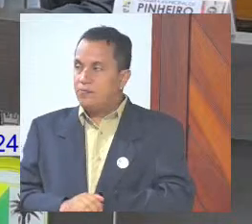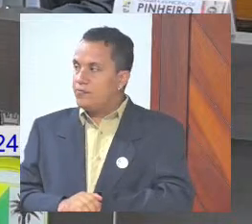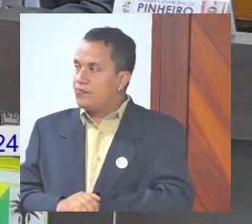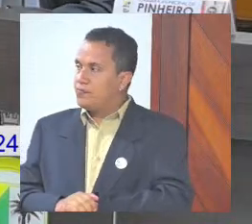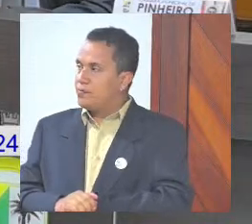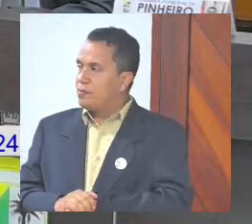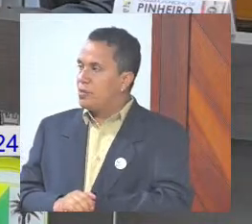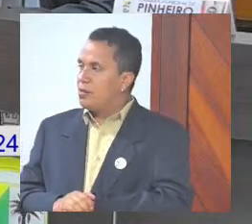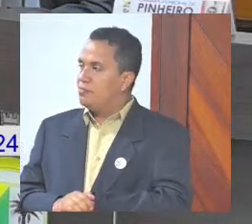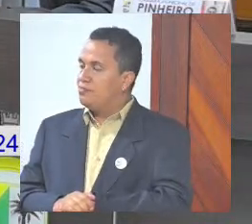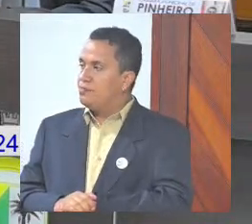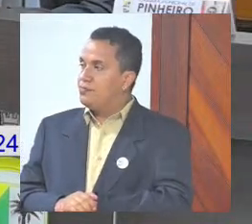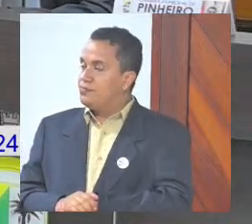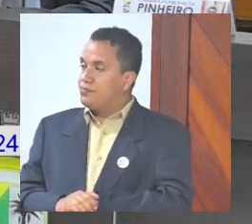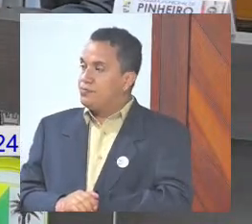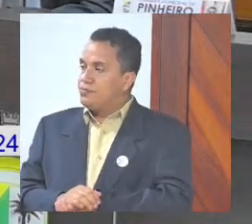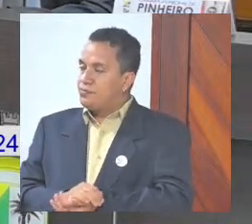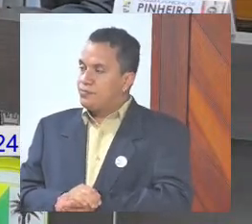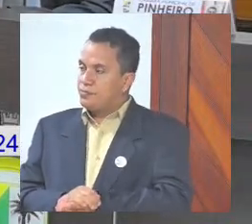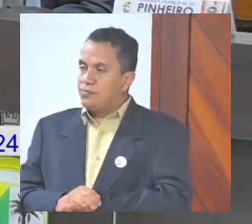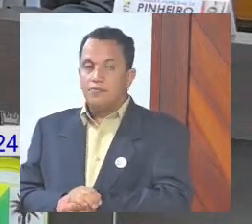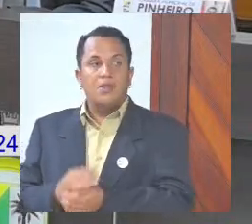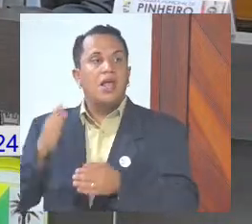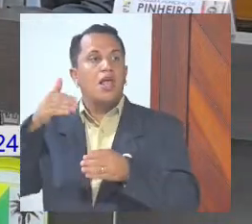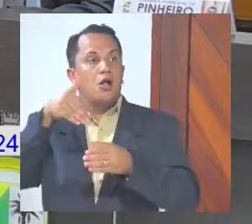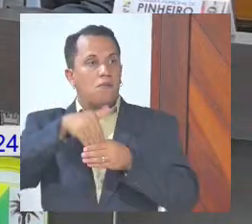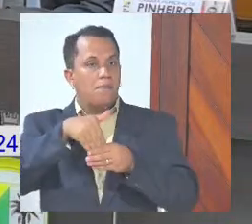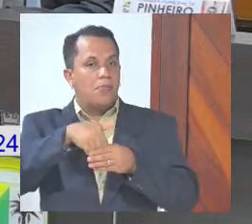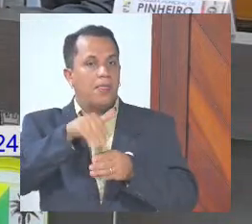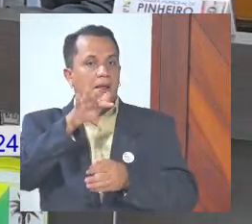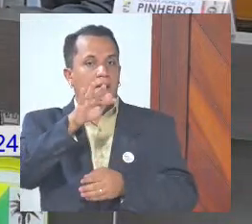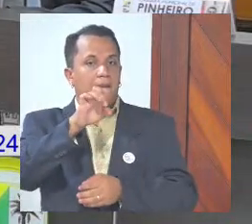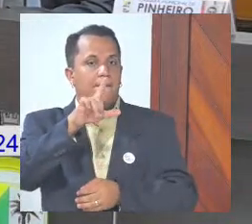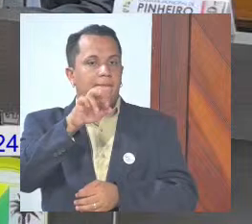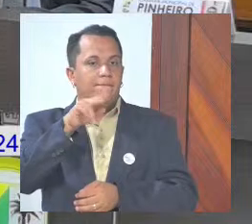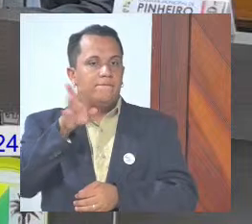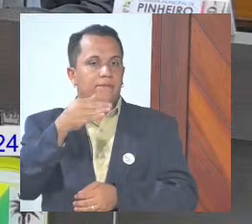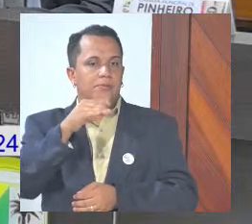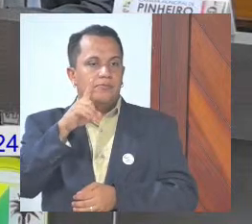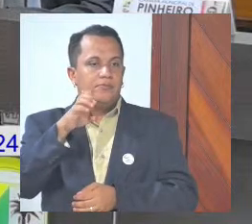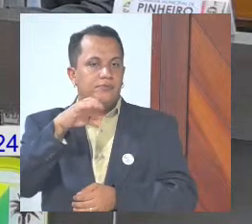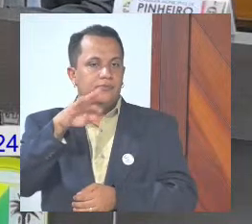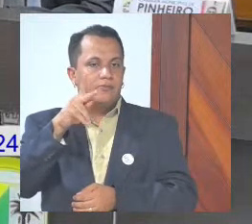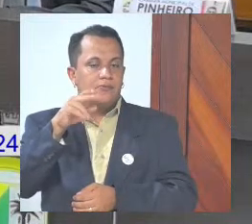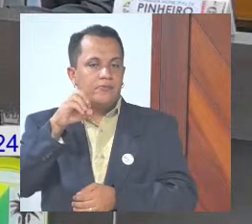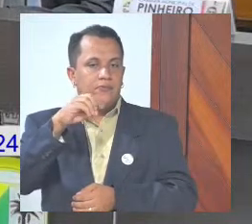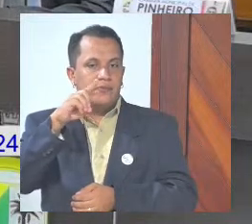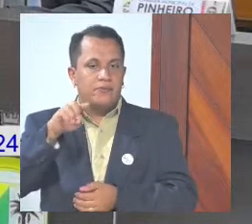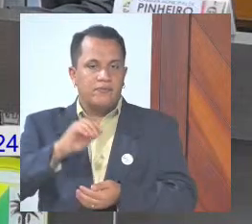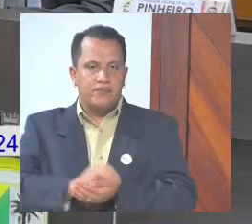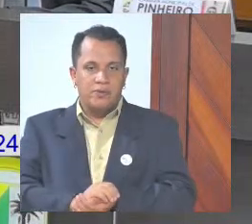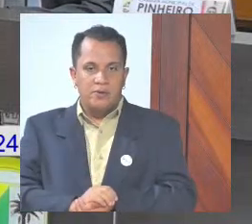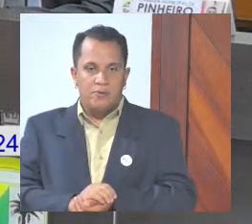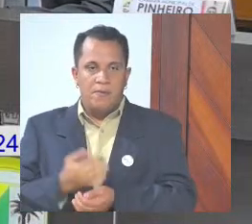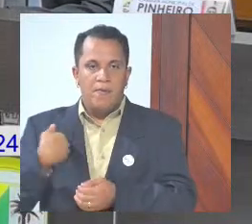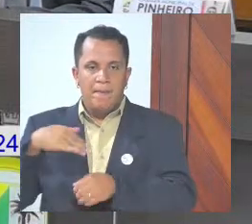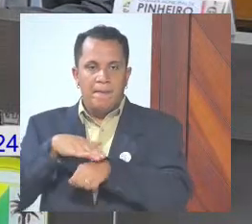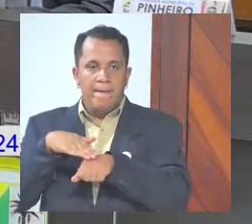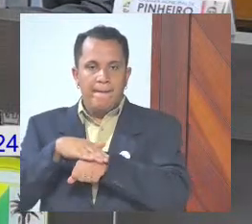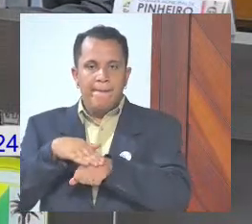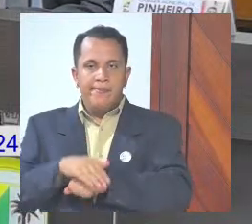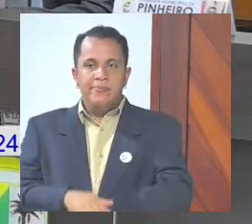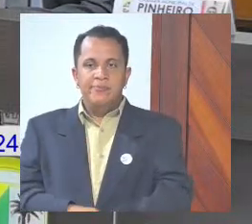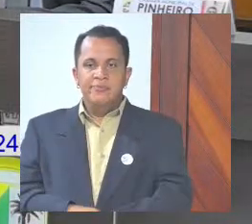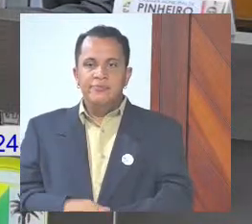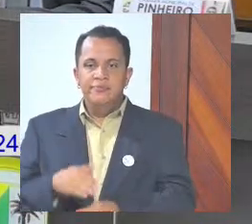Já está assinado por mim, o autor é o vereador Felipe de Chicão. Felipe, eu até quero aqui conversar com todos vocês para a